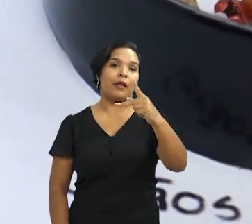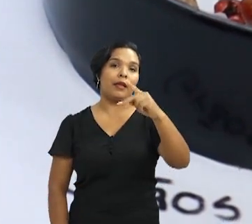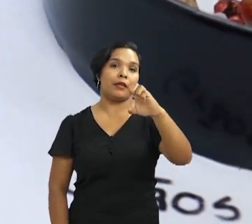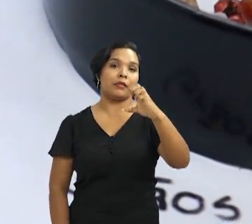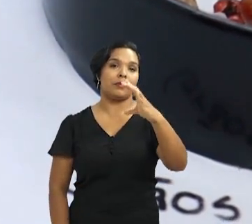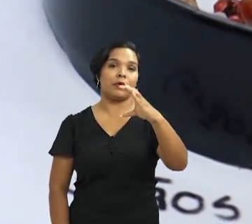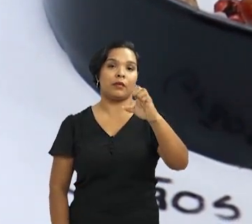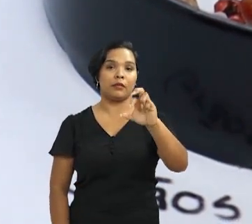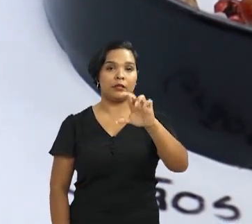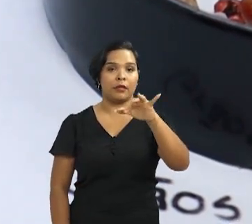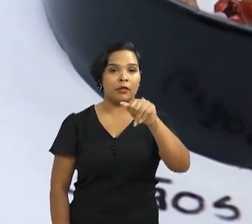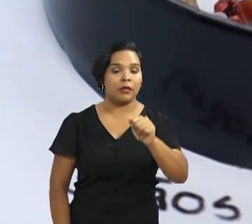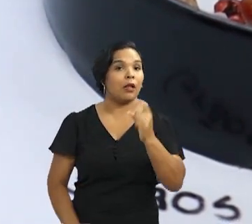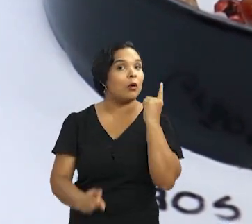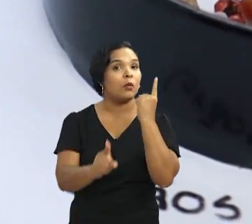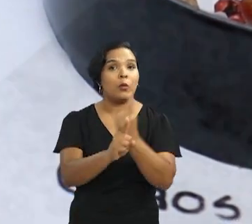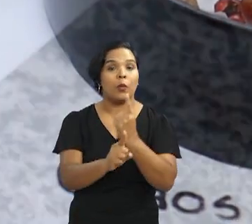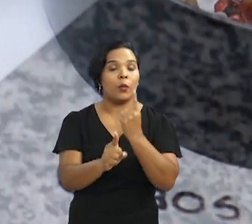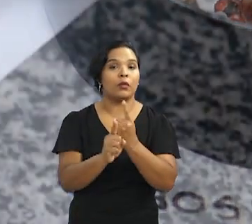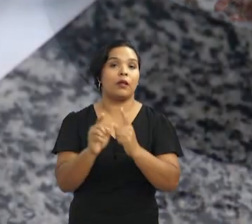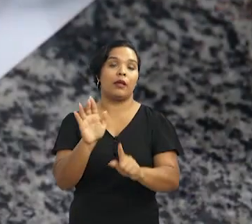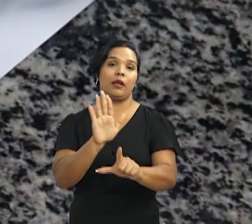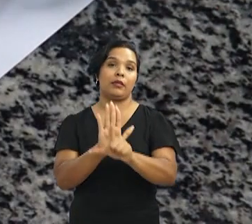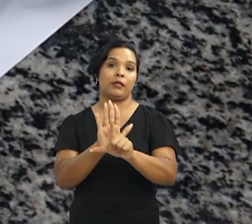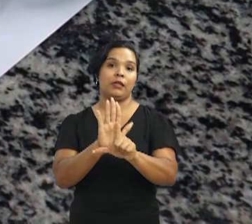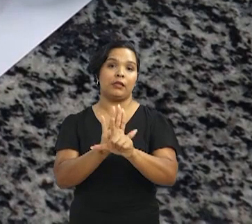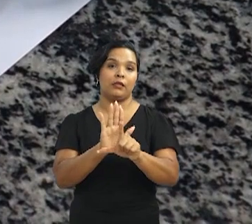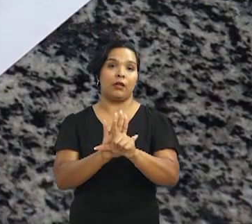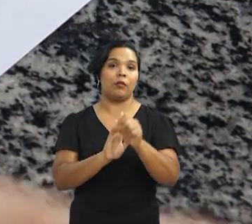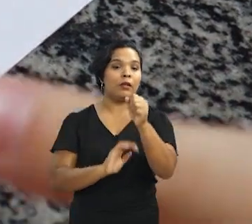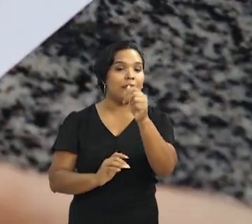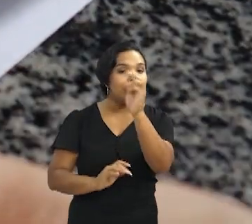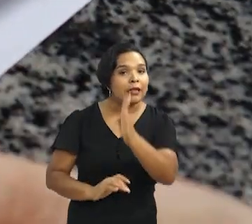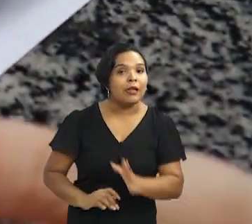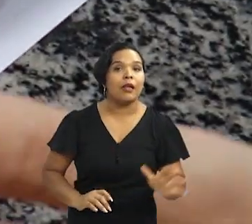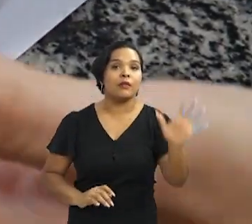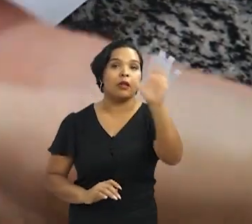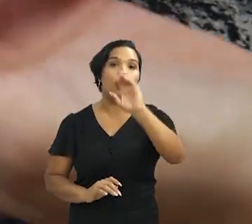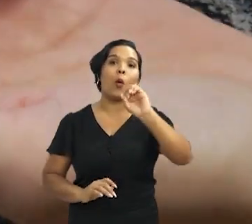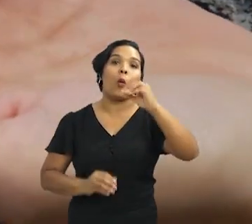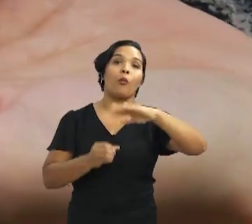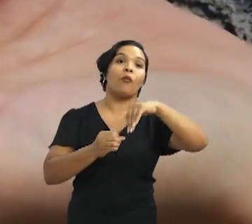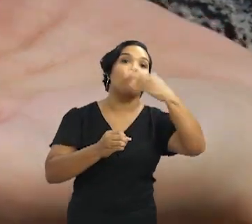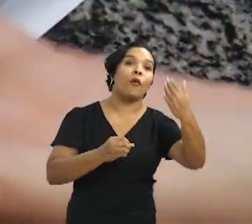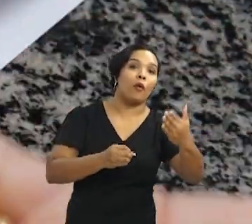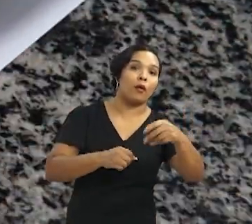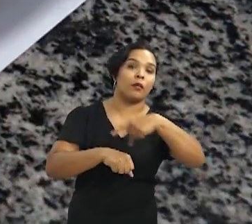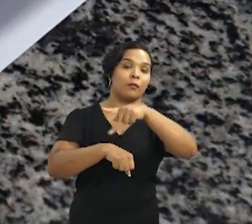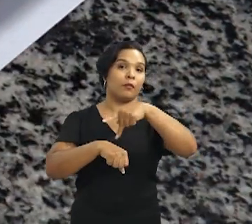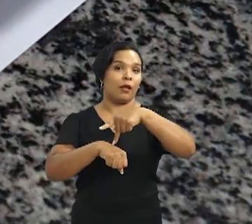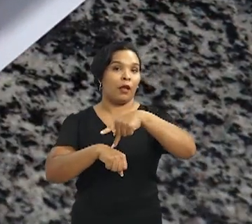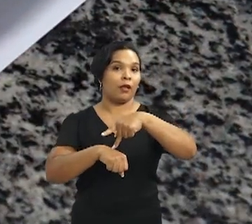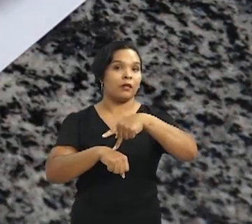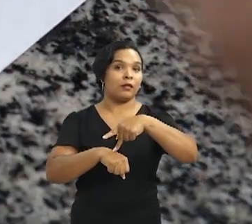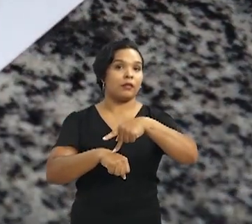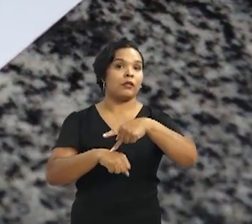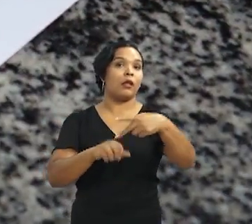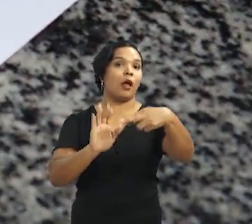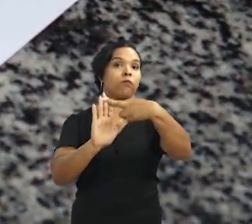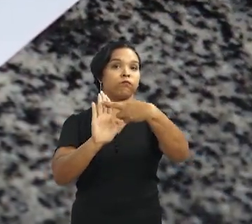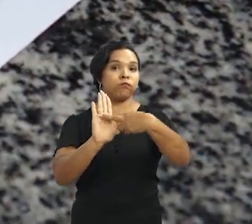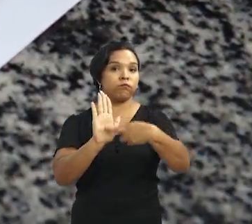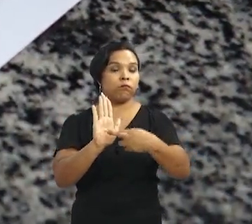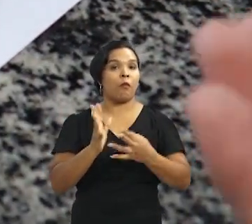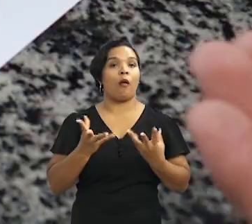especiaria, nós não encontramos uma legislação nem nacional ou internacional que regulamente